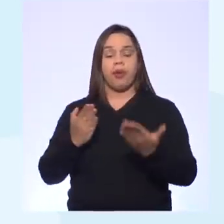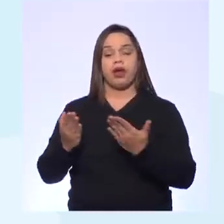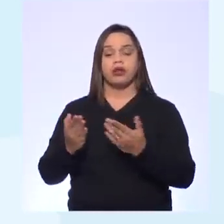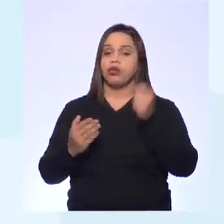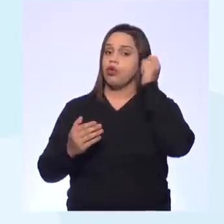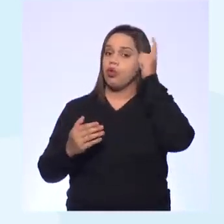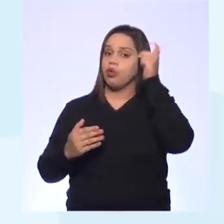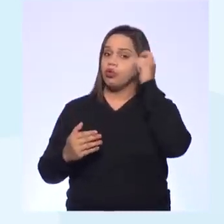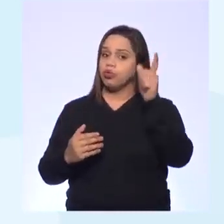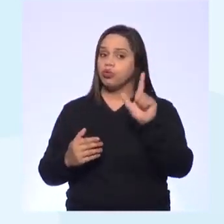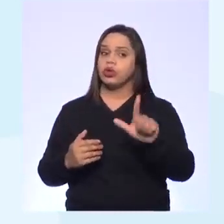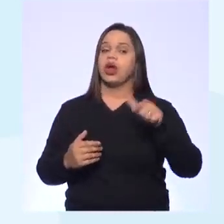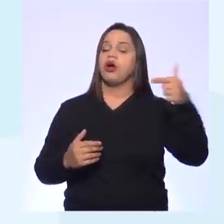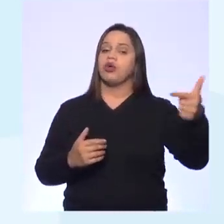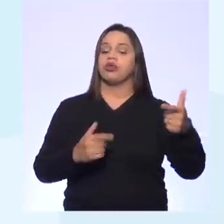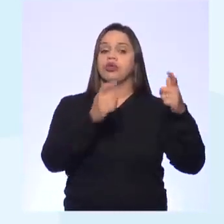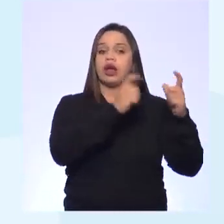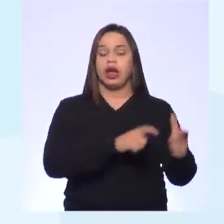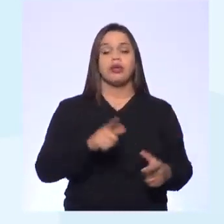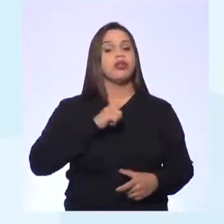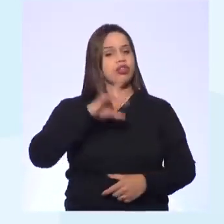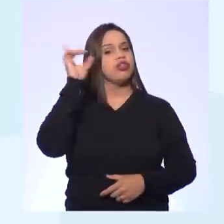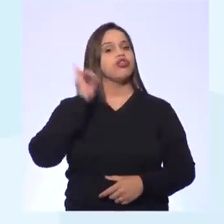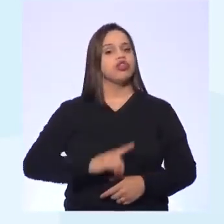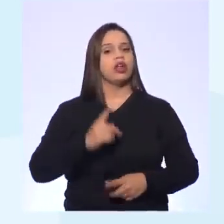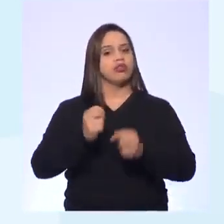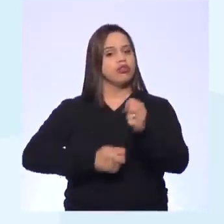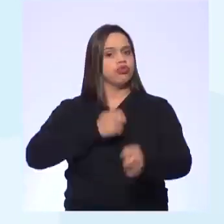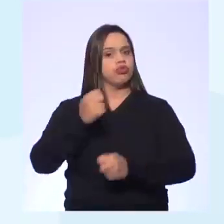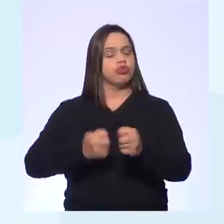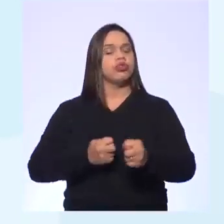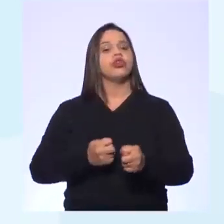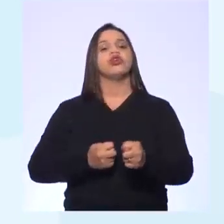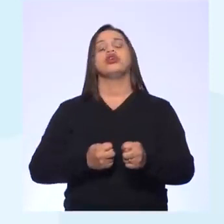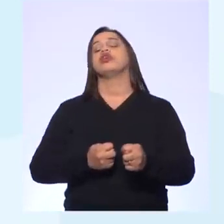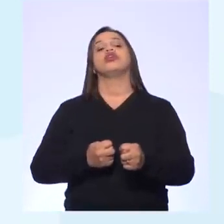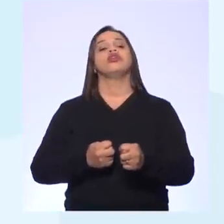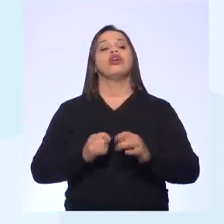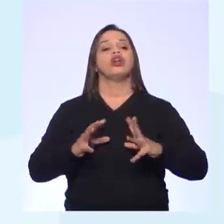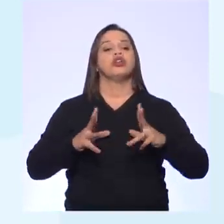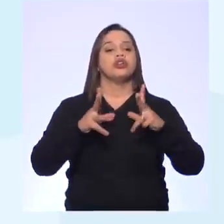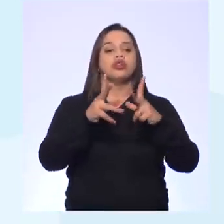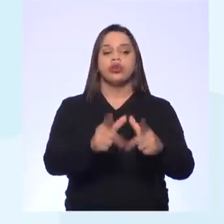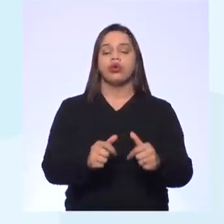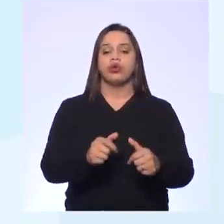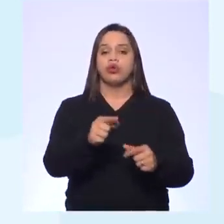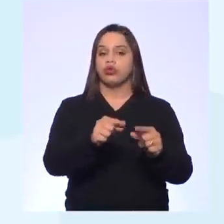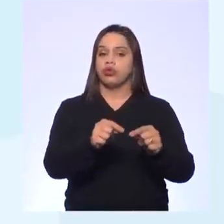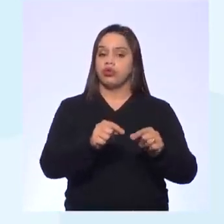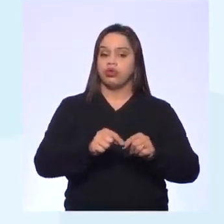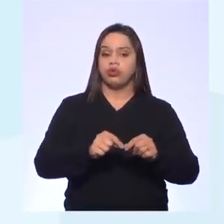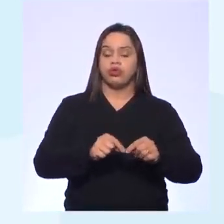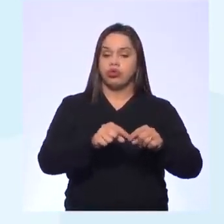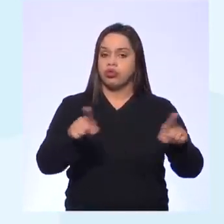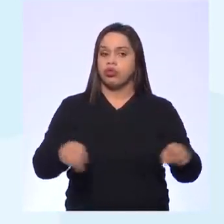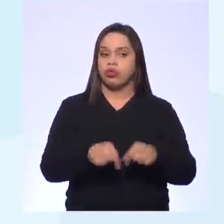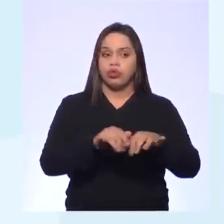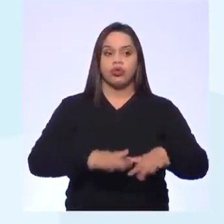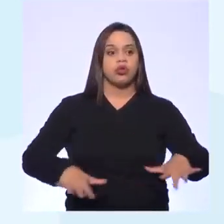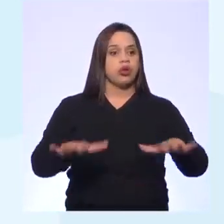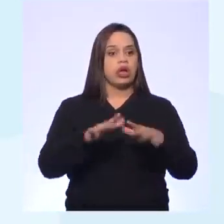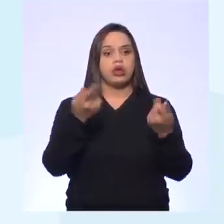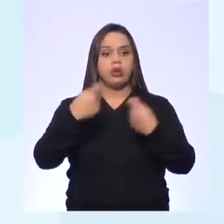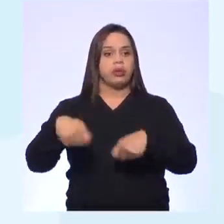tendo direito a possuir e gerir propriedades sem a subordinação jurídica do marido. Então, olha, vejam bem, o papel da